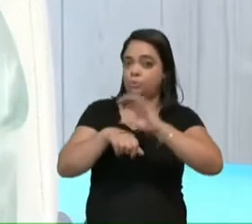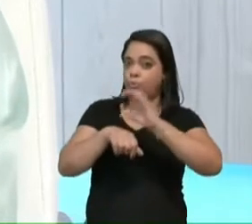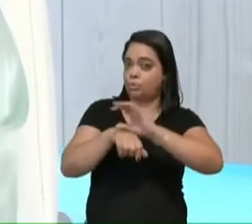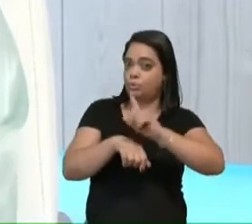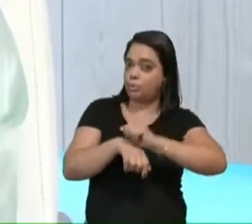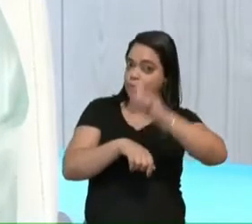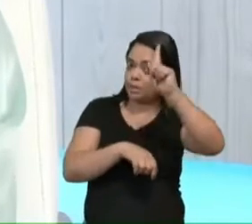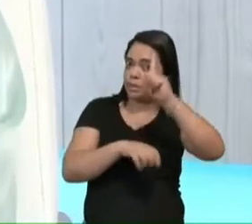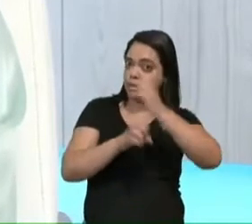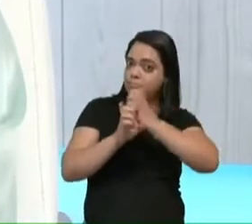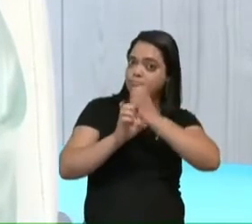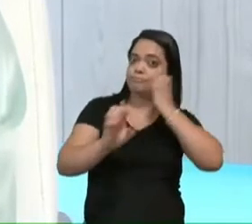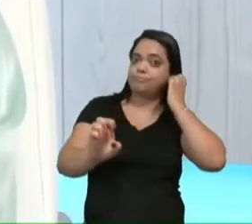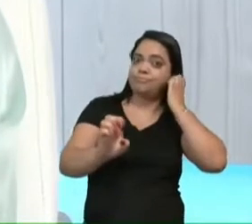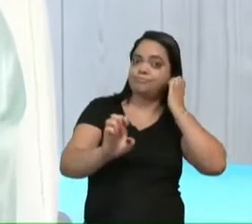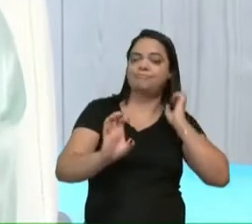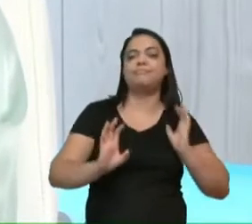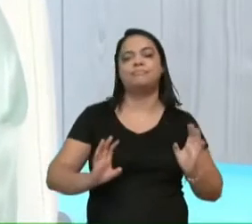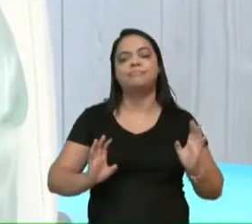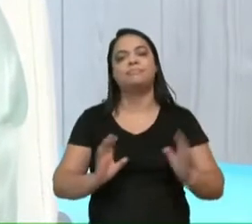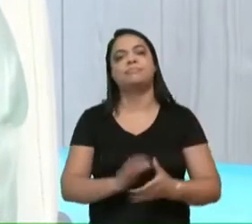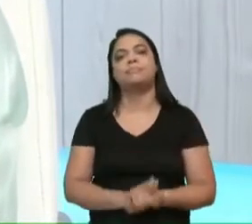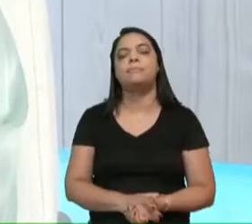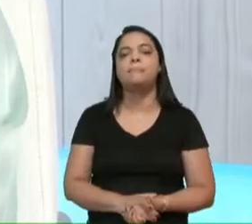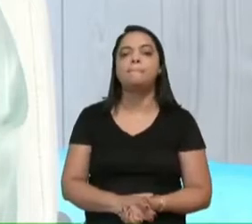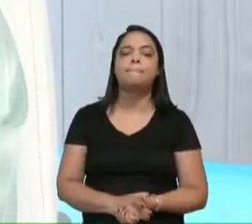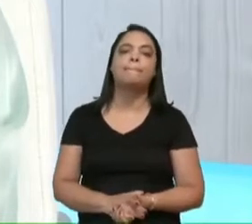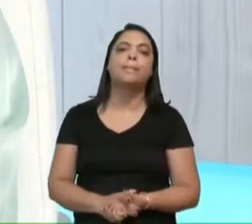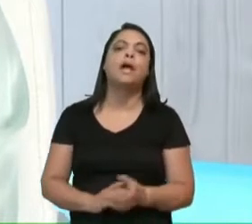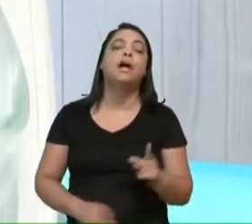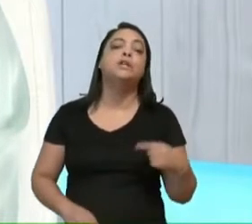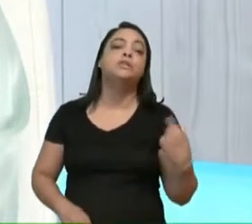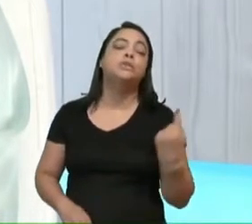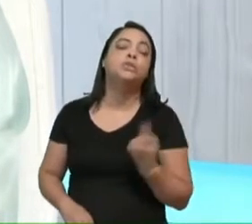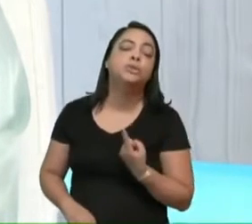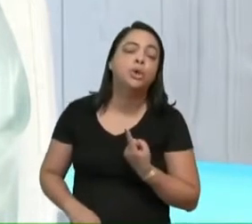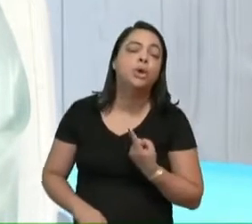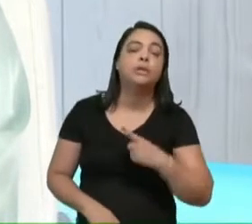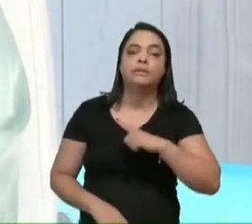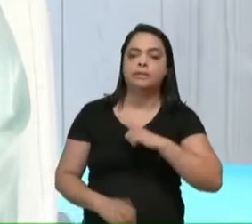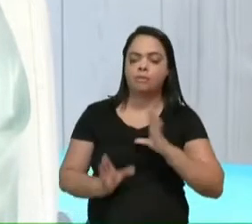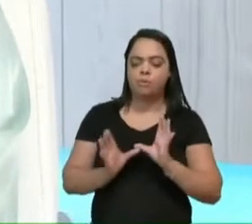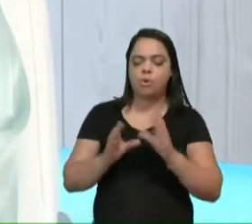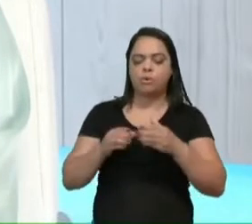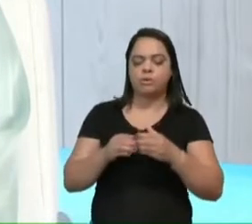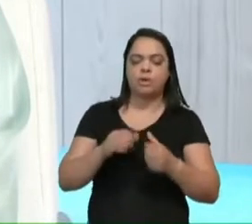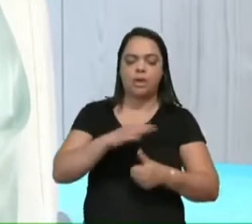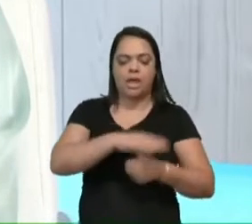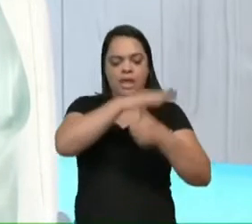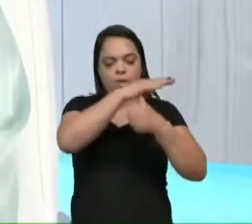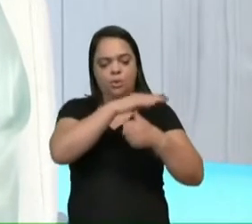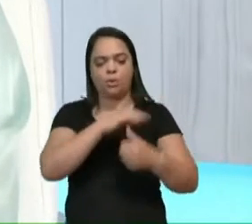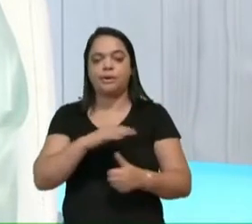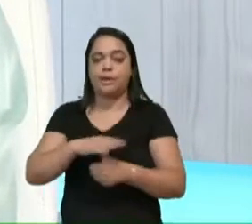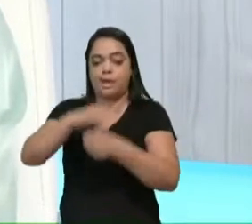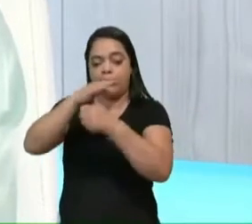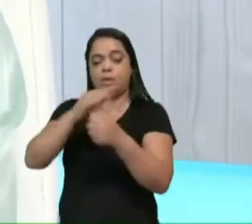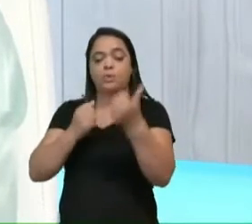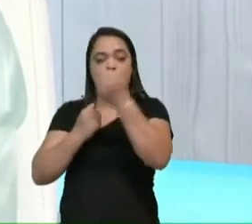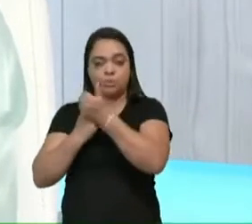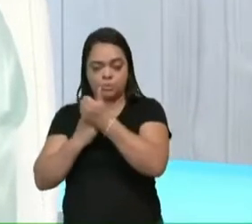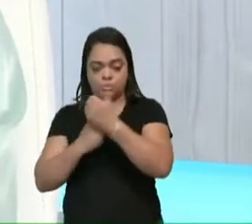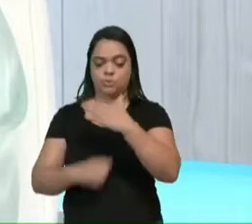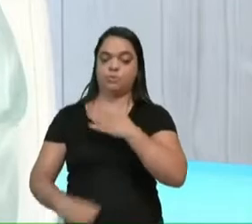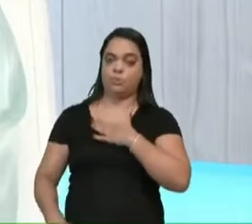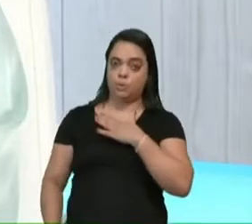graduação no formato EAD então nosso conselho de graduação é formado pelo nosso reitor pelo nosso vice-reitor por